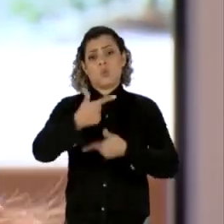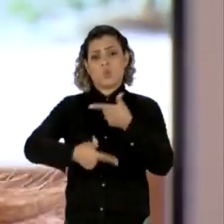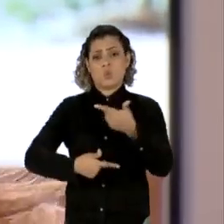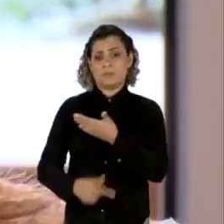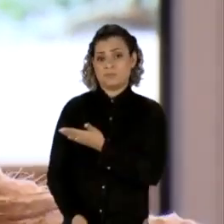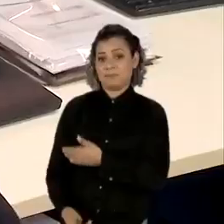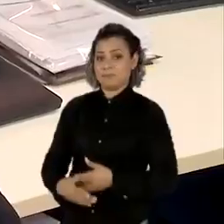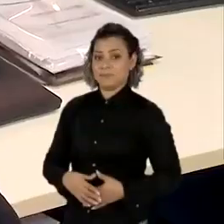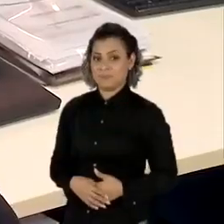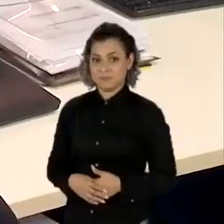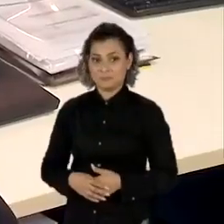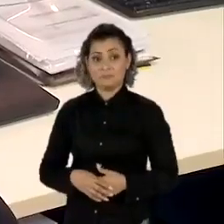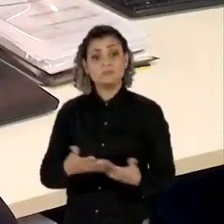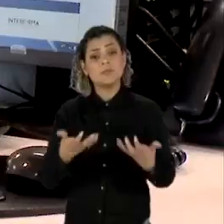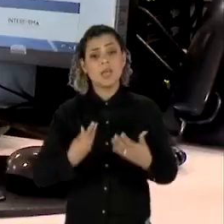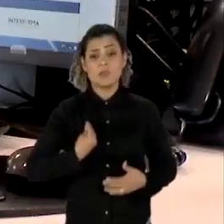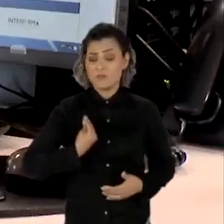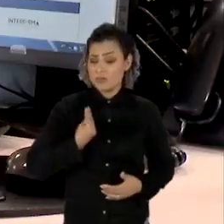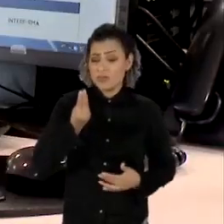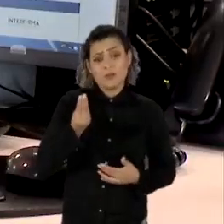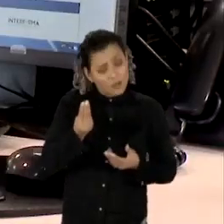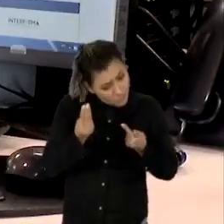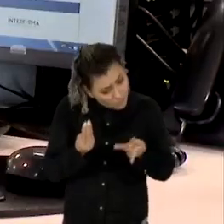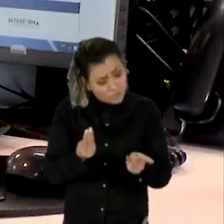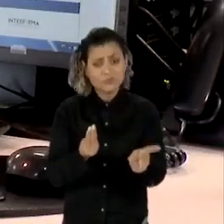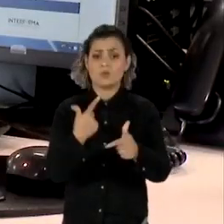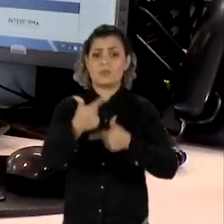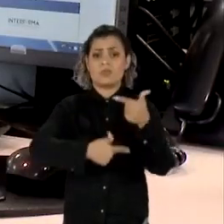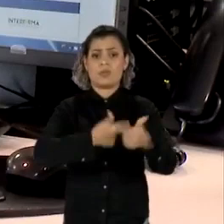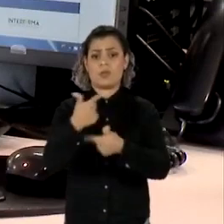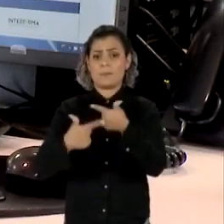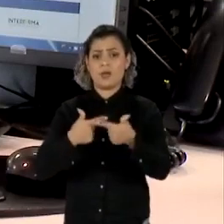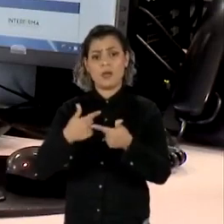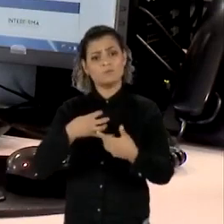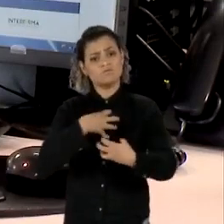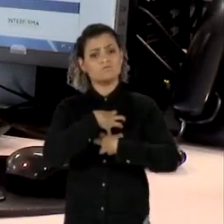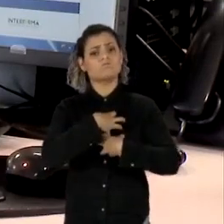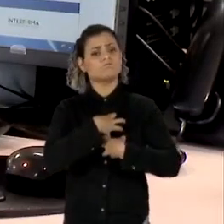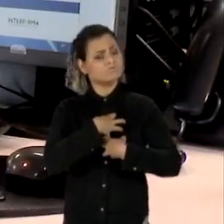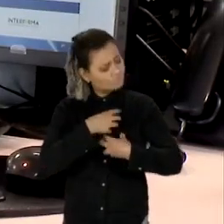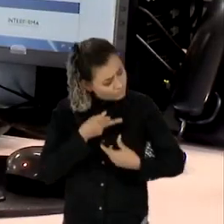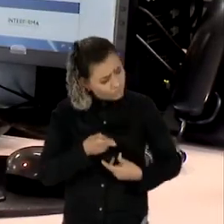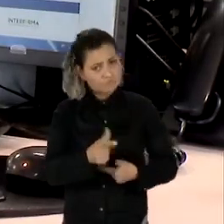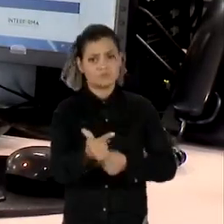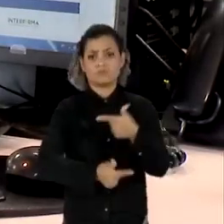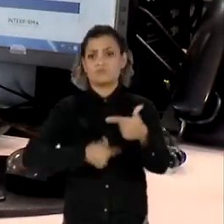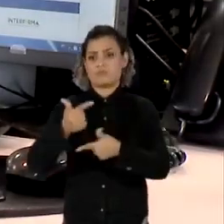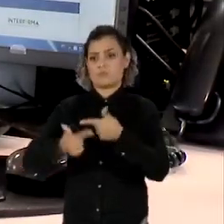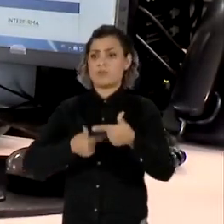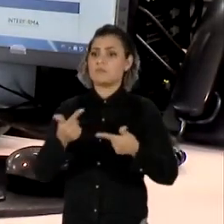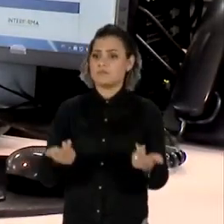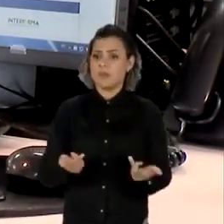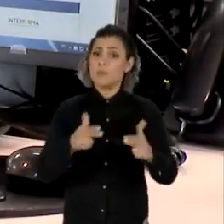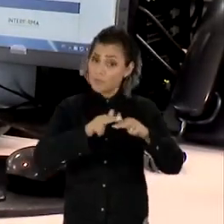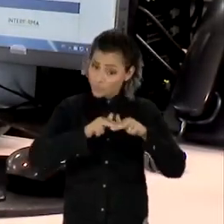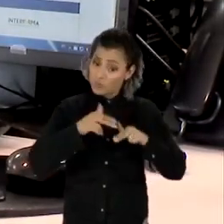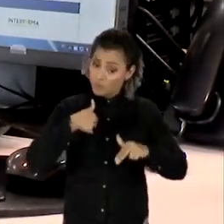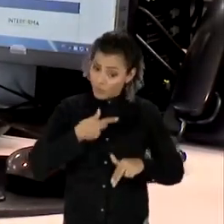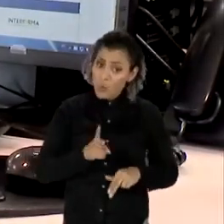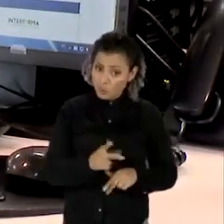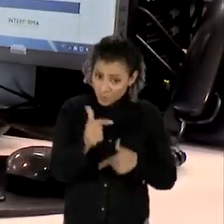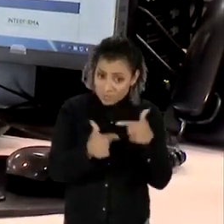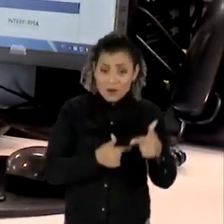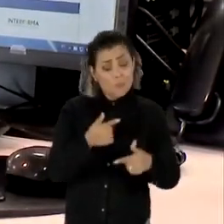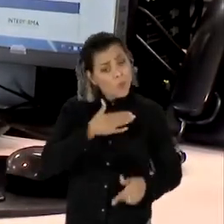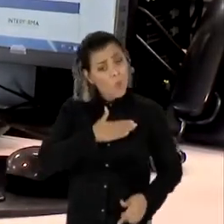pra me sentir viva e eu preciso me sentir útil por isso continuar